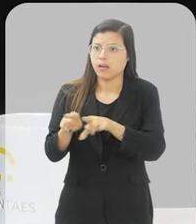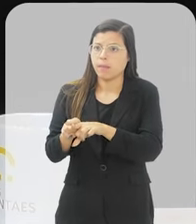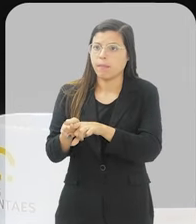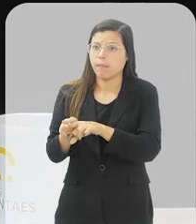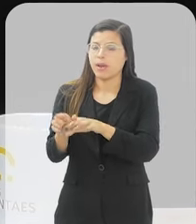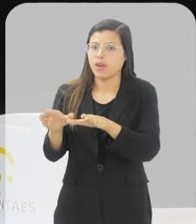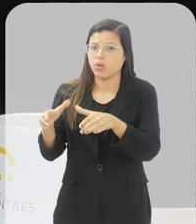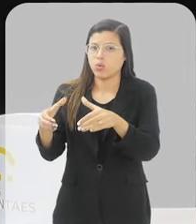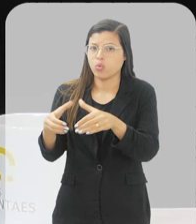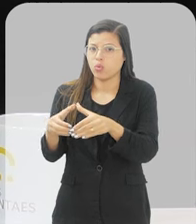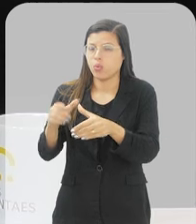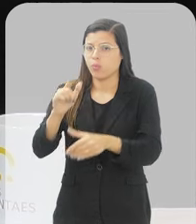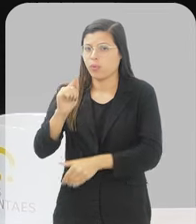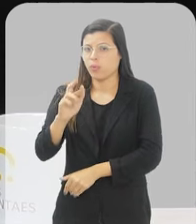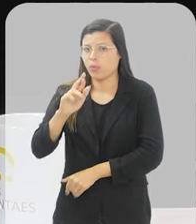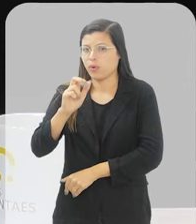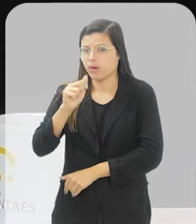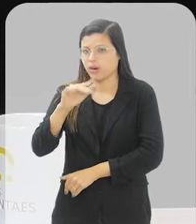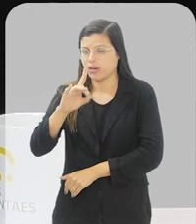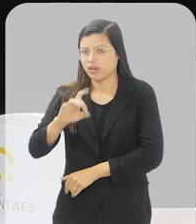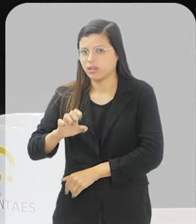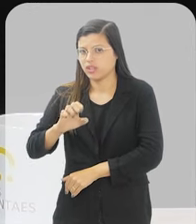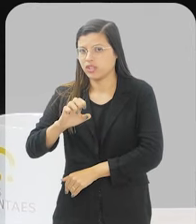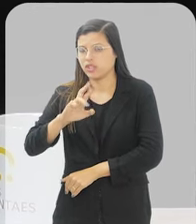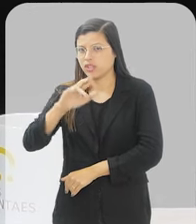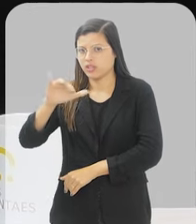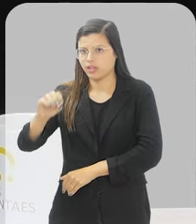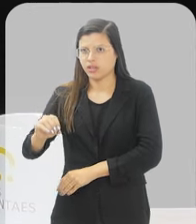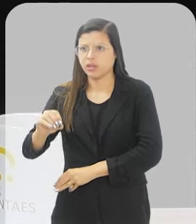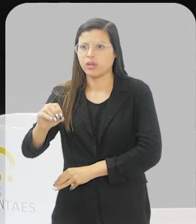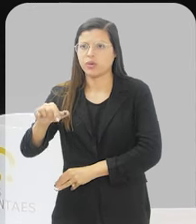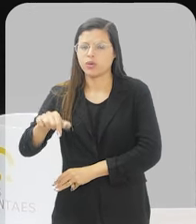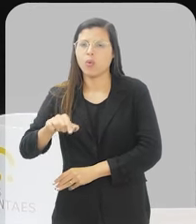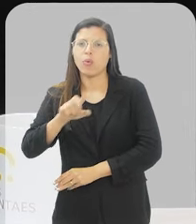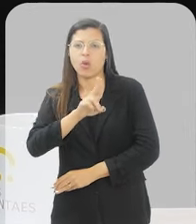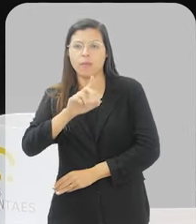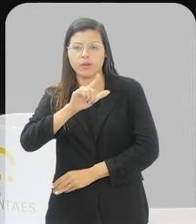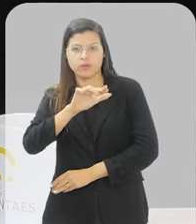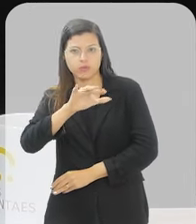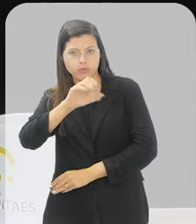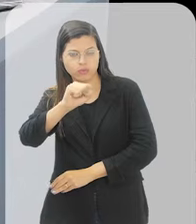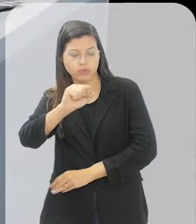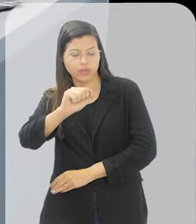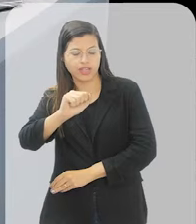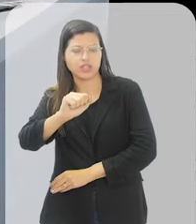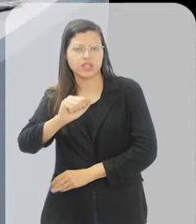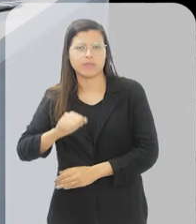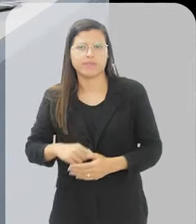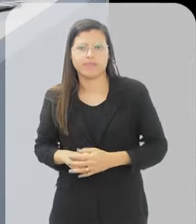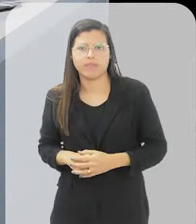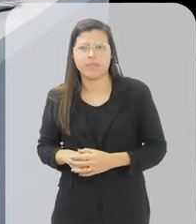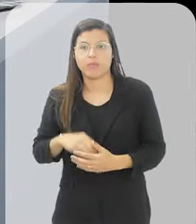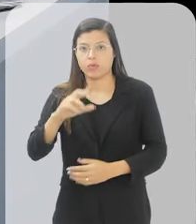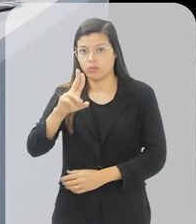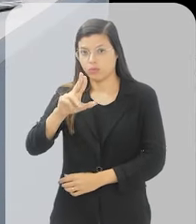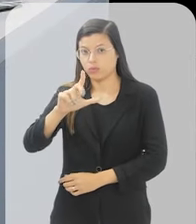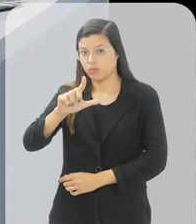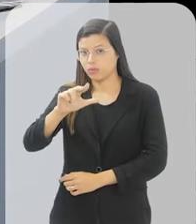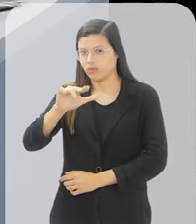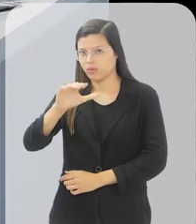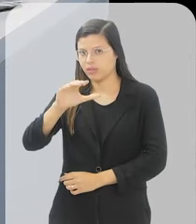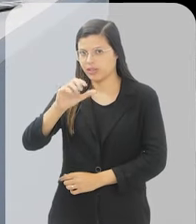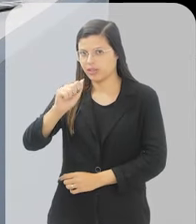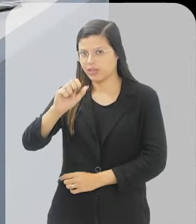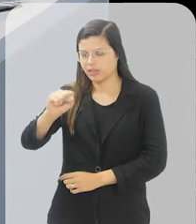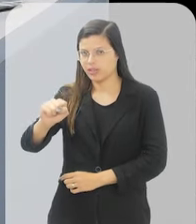da Grande Rio, que era o Lucas Pinto. Lucas Pinto. Trabalhei com o Lucas agora. Sim. Nesse último ano. Aí era Lucas Pinto.